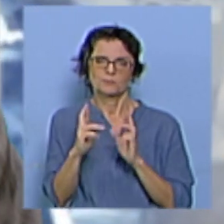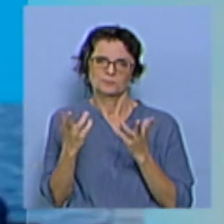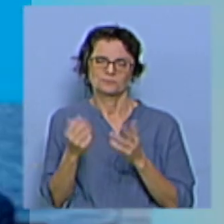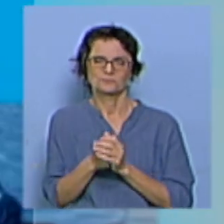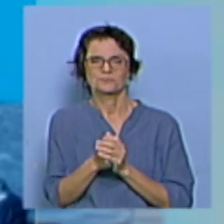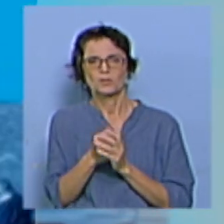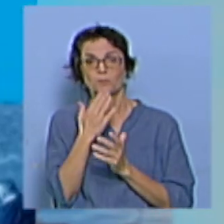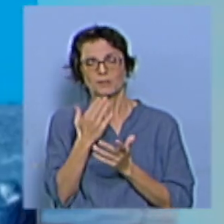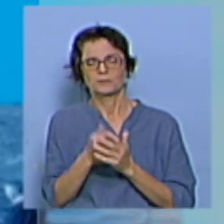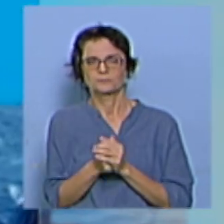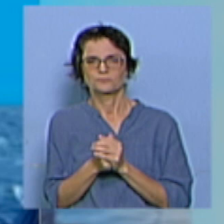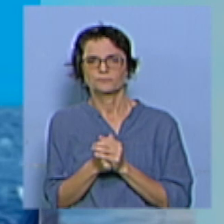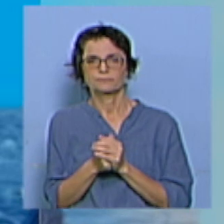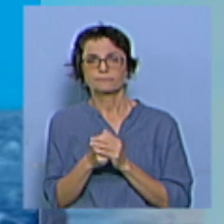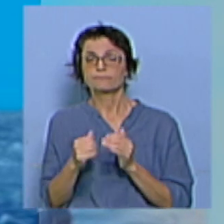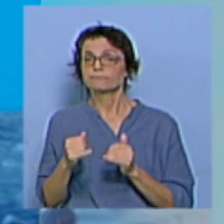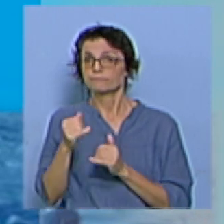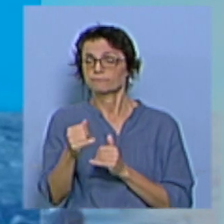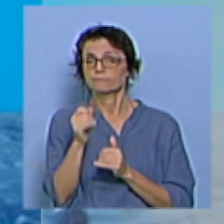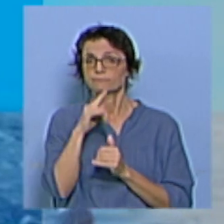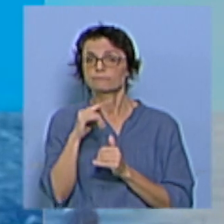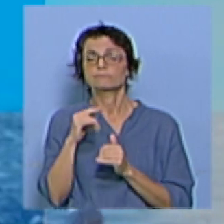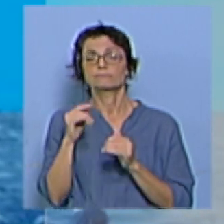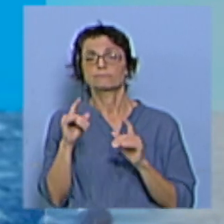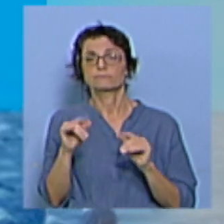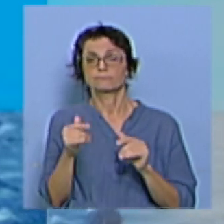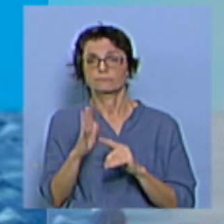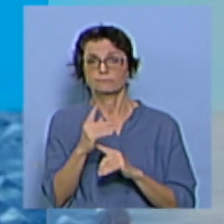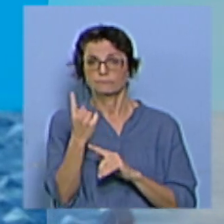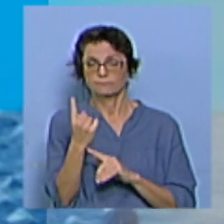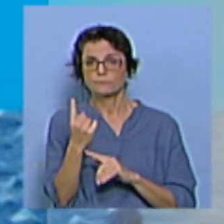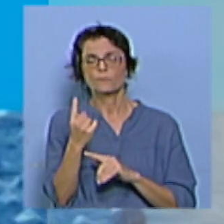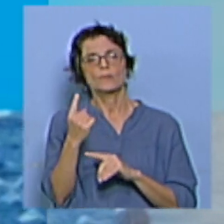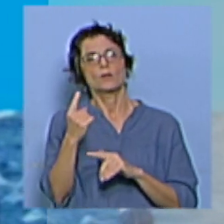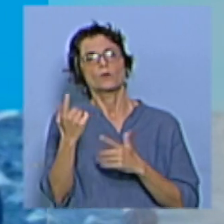programa. Mais logo siga na rádio, na Antena 1, a nossa